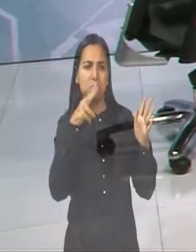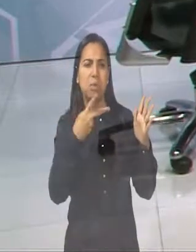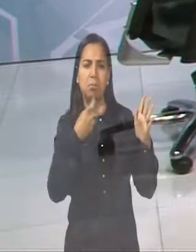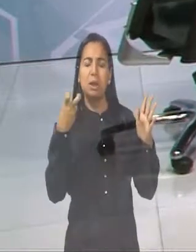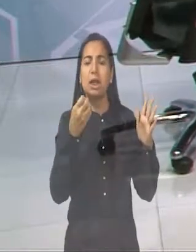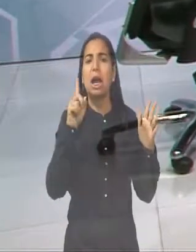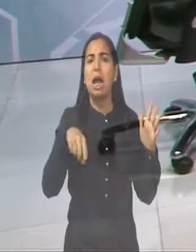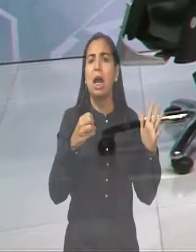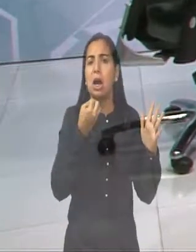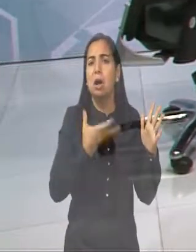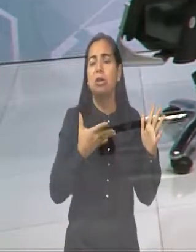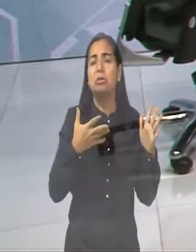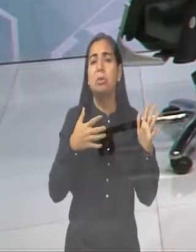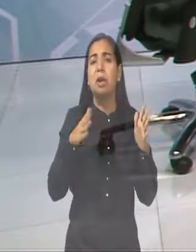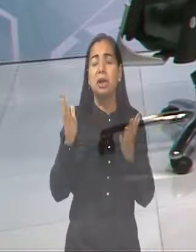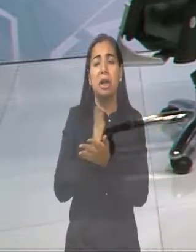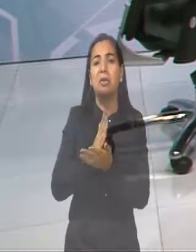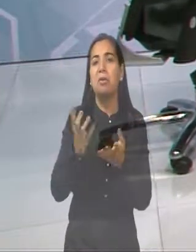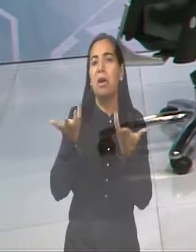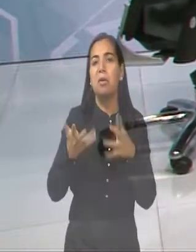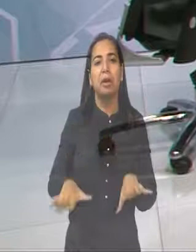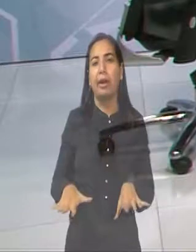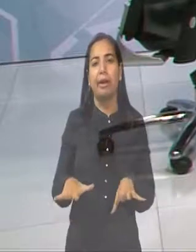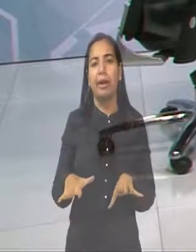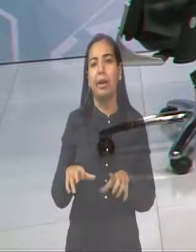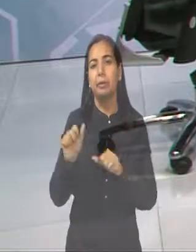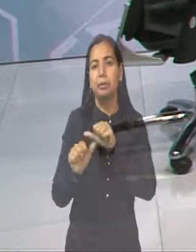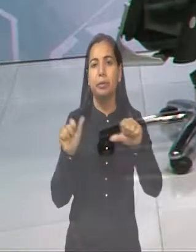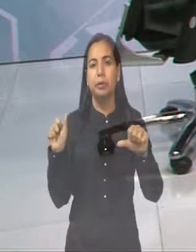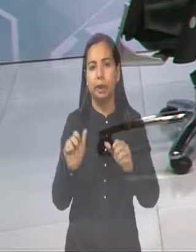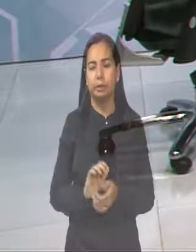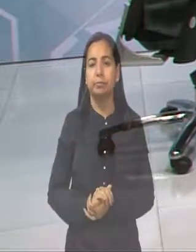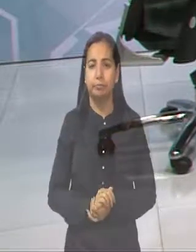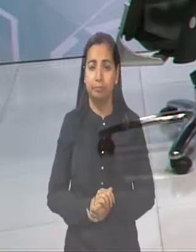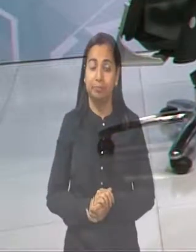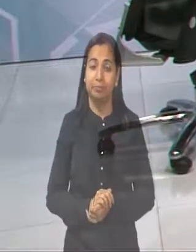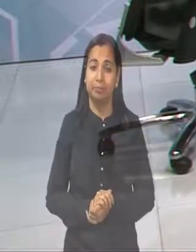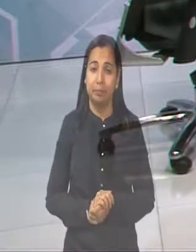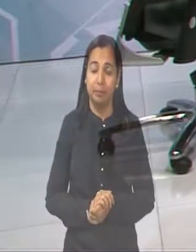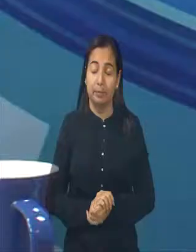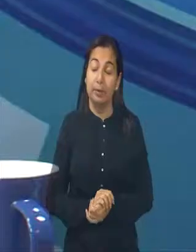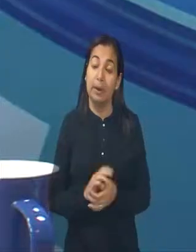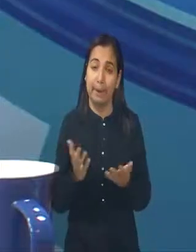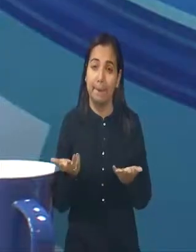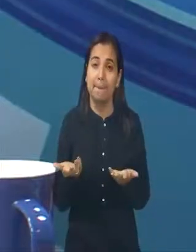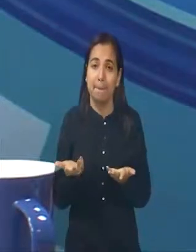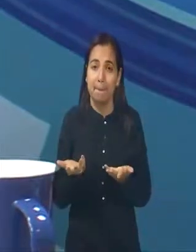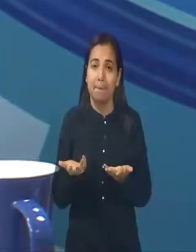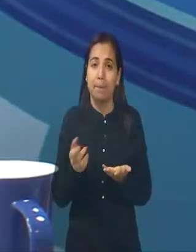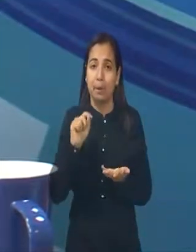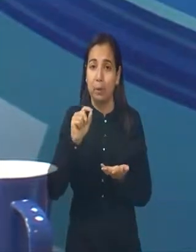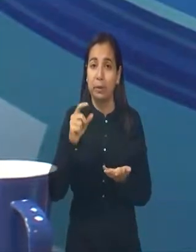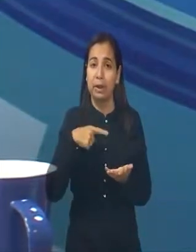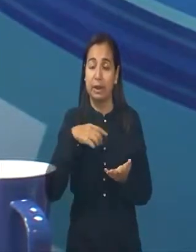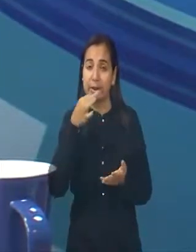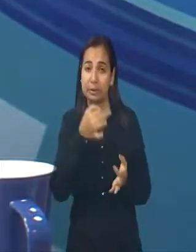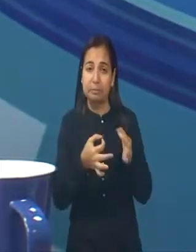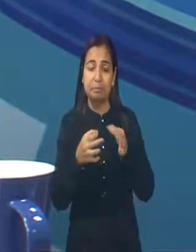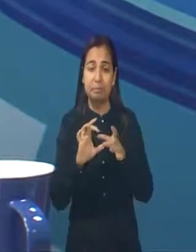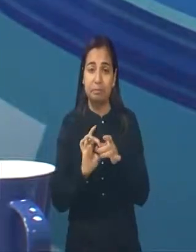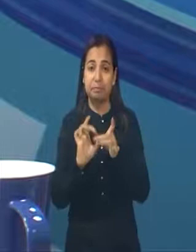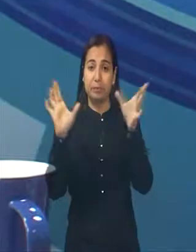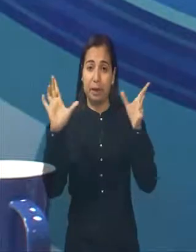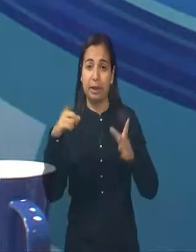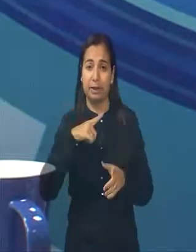dúvida. Bom, ainda tomando o tamanho dos desafios que a democracia enfrenta no momento,